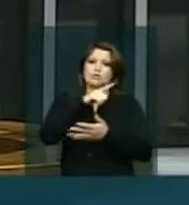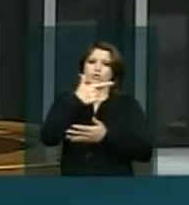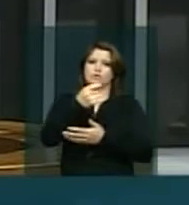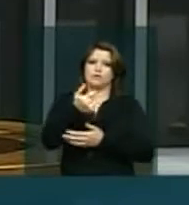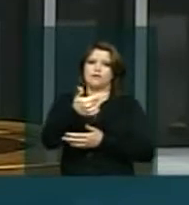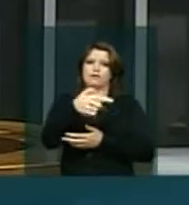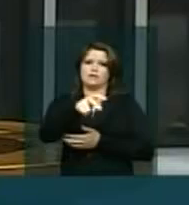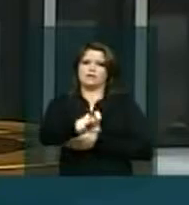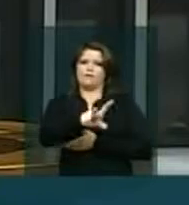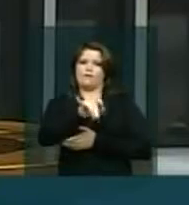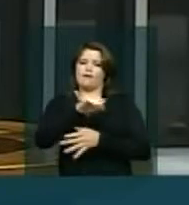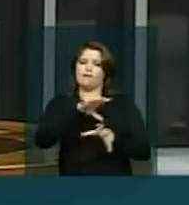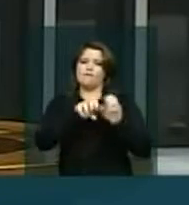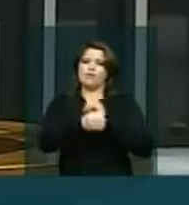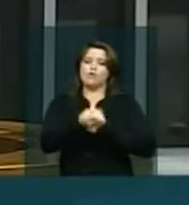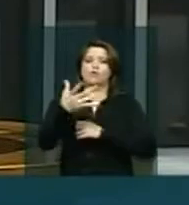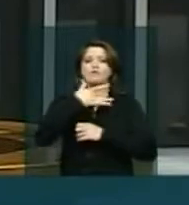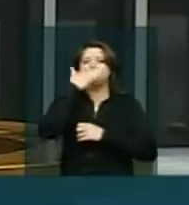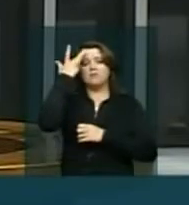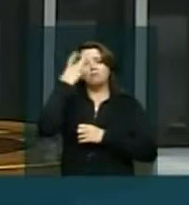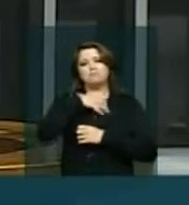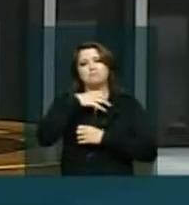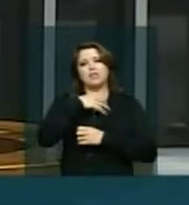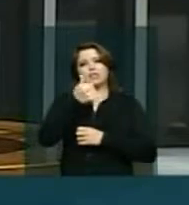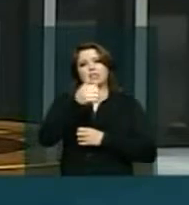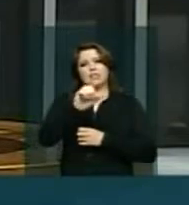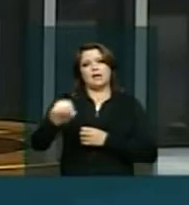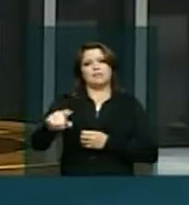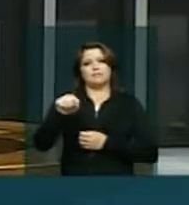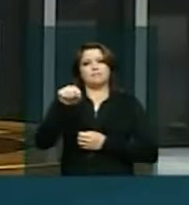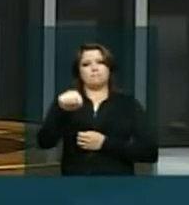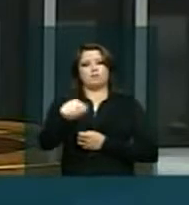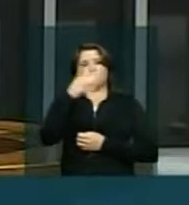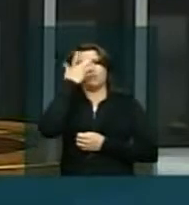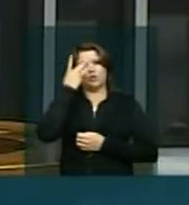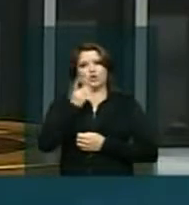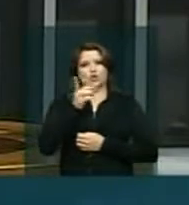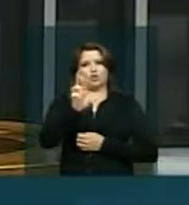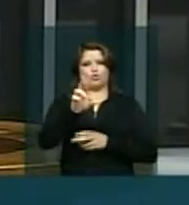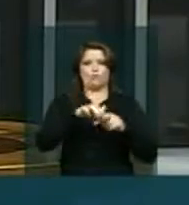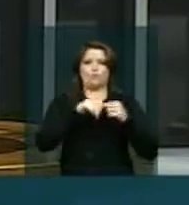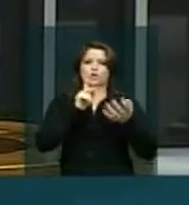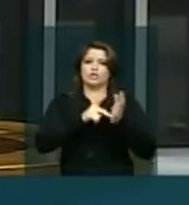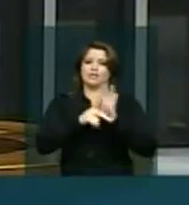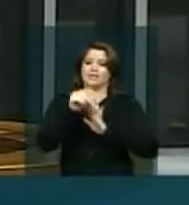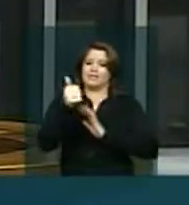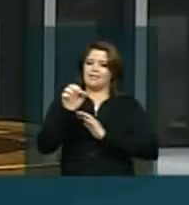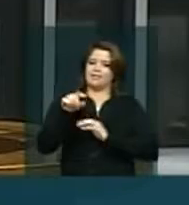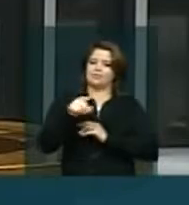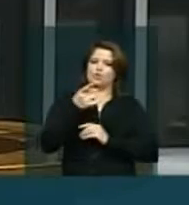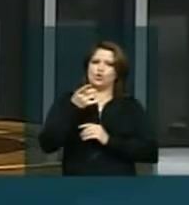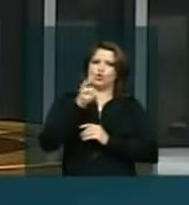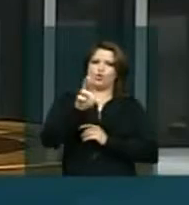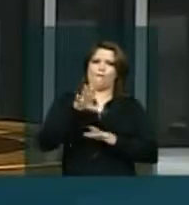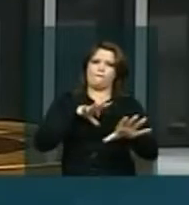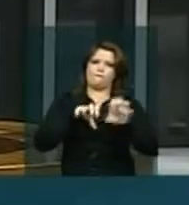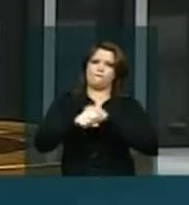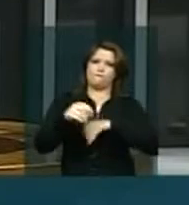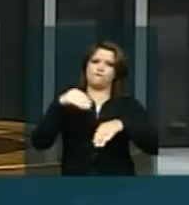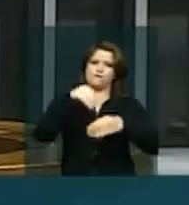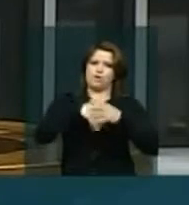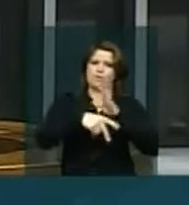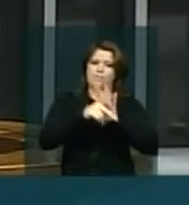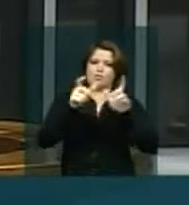com a formação de pelo menos 10 mil doutores. Porque com 10 mil doutores formados